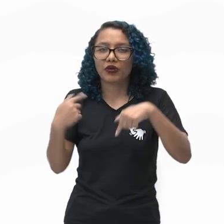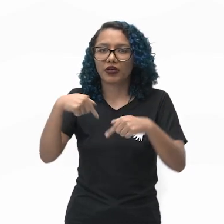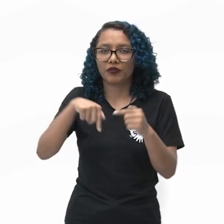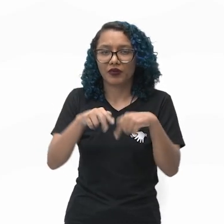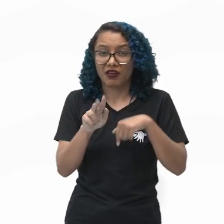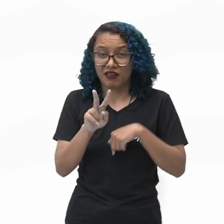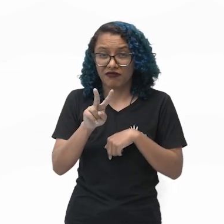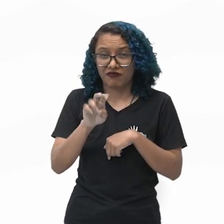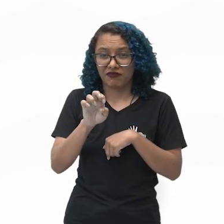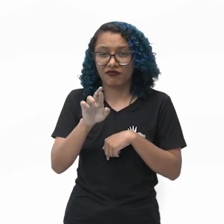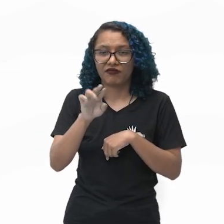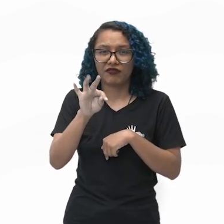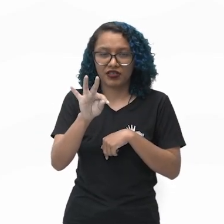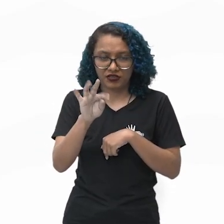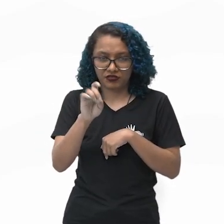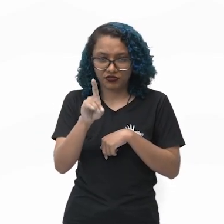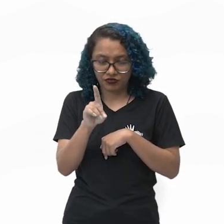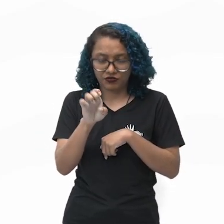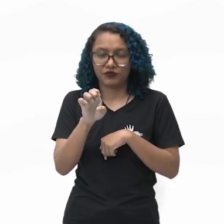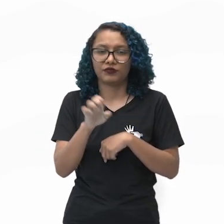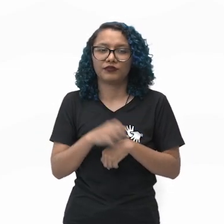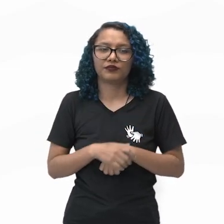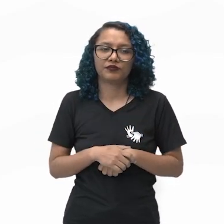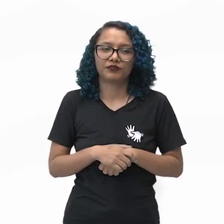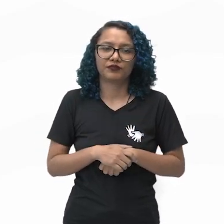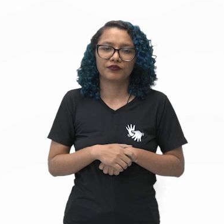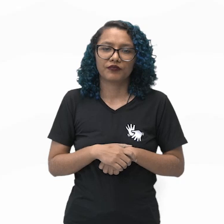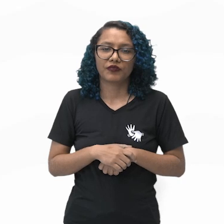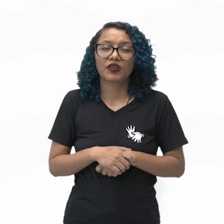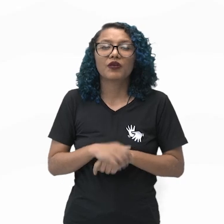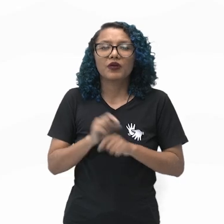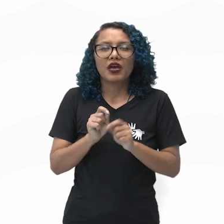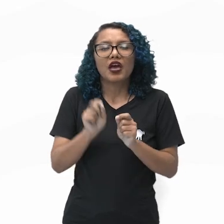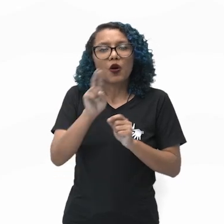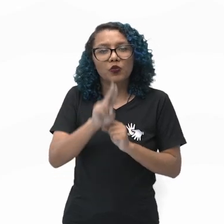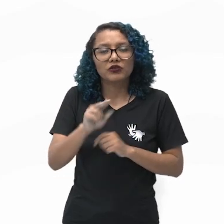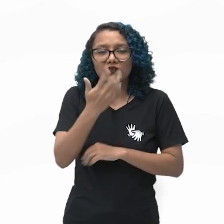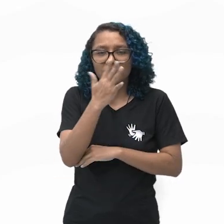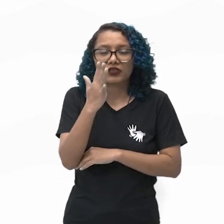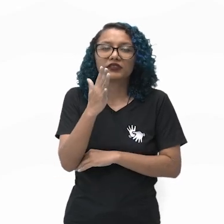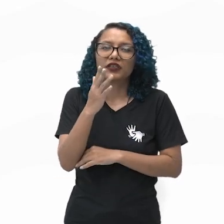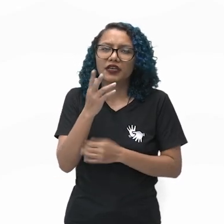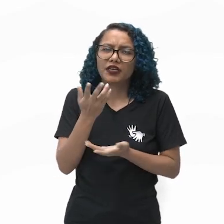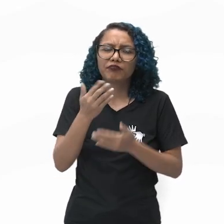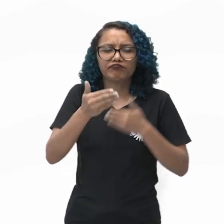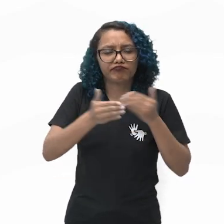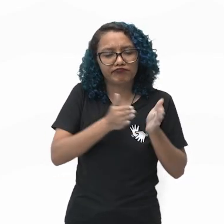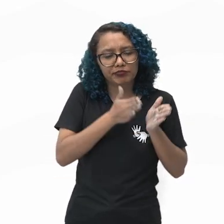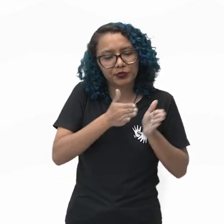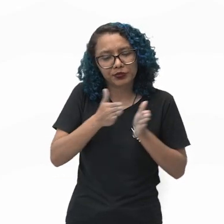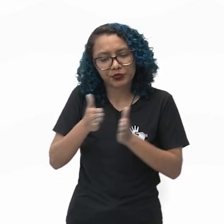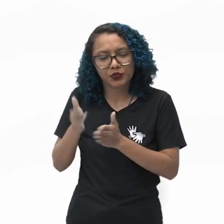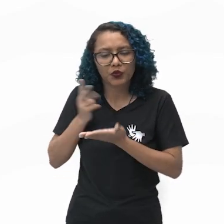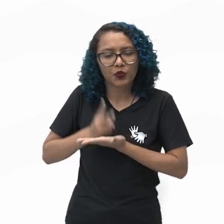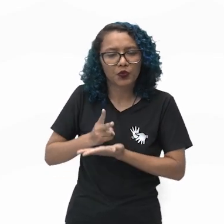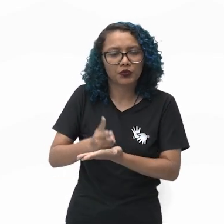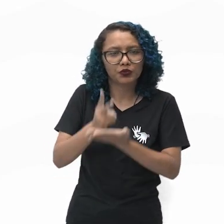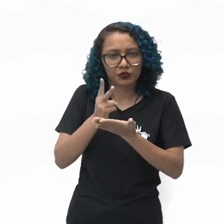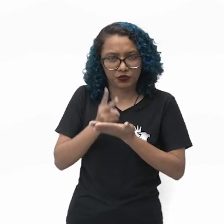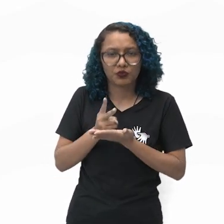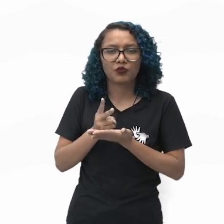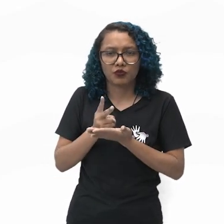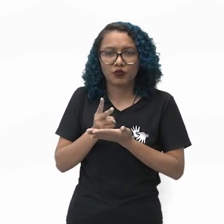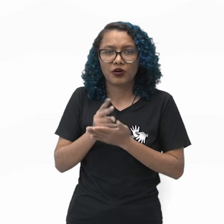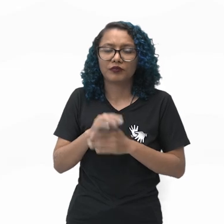trabalho, né, de trazer a natureza e fazer com que o ciclo continue acontecendo. Ou seja,